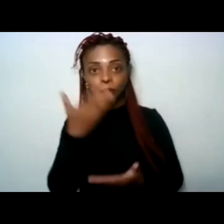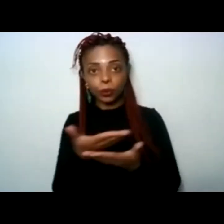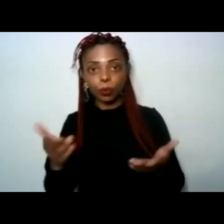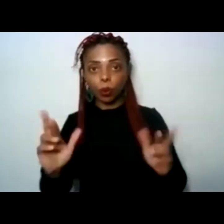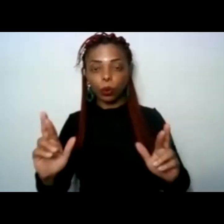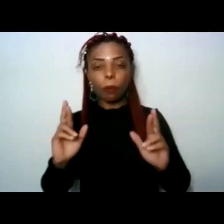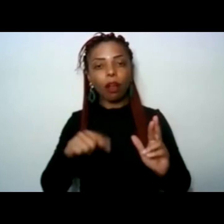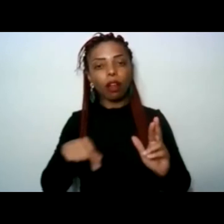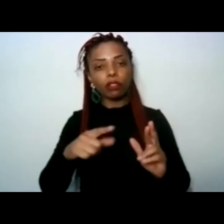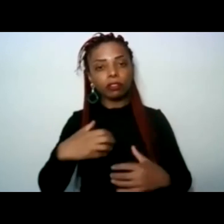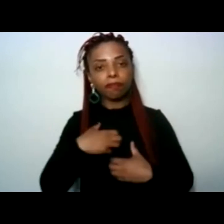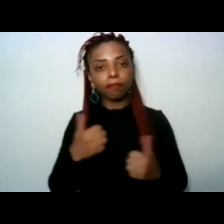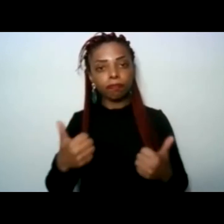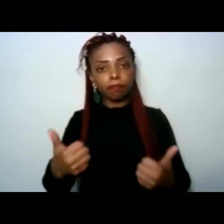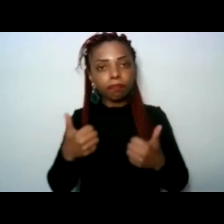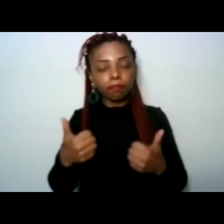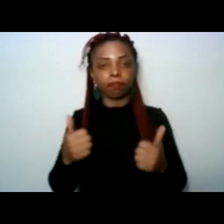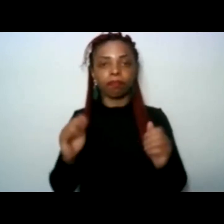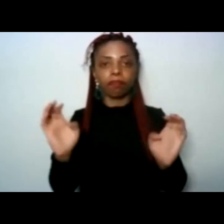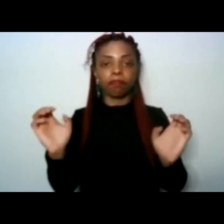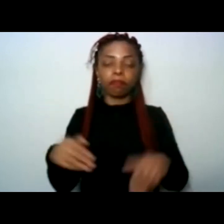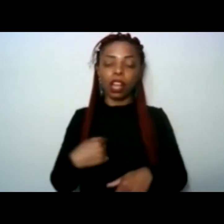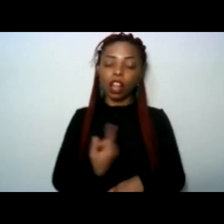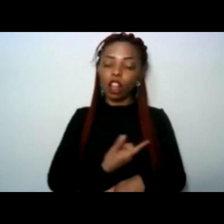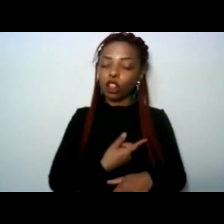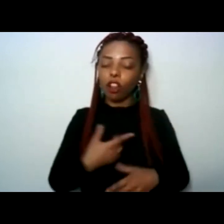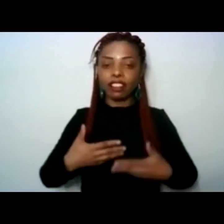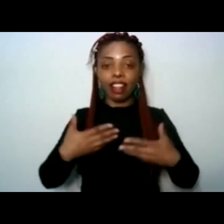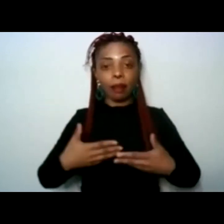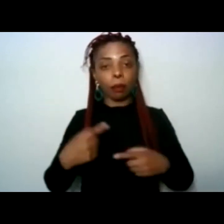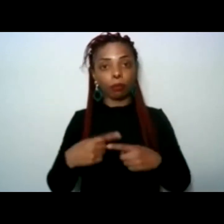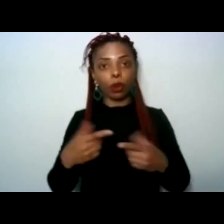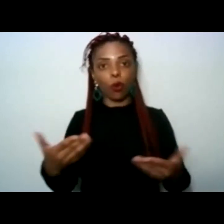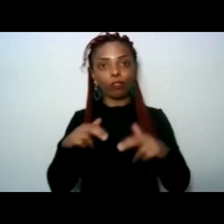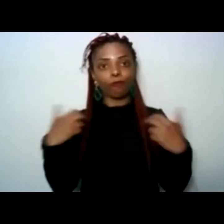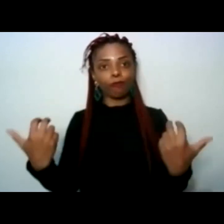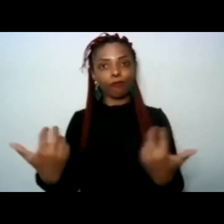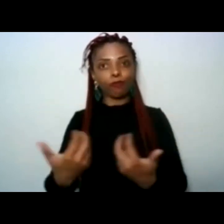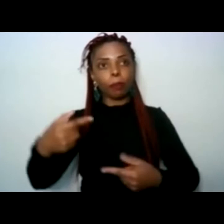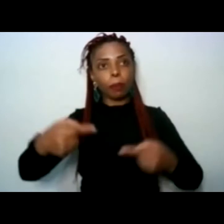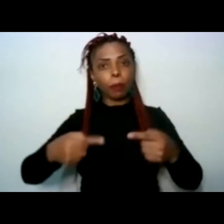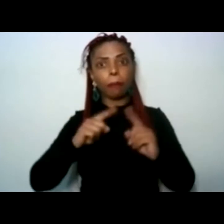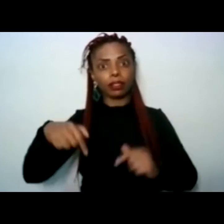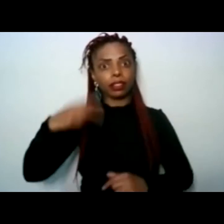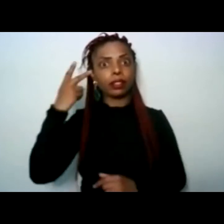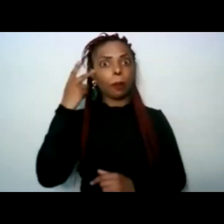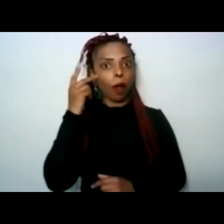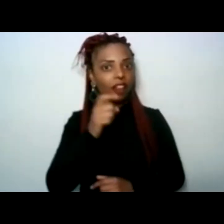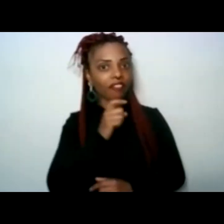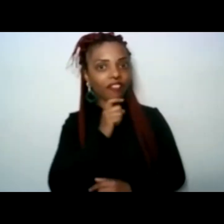bem. Estamos bem animadas de receber essa mesa redonda nesse dia frio aqui em São Paulo, mas muito